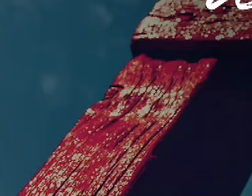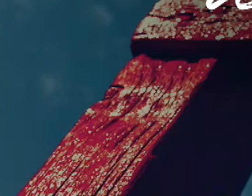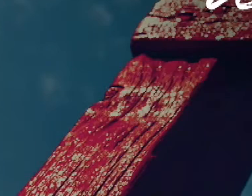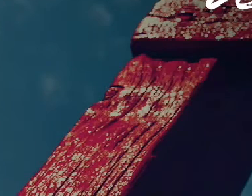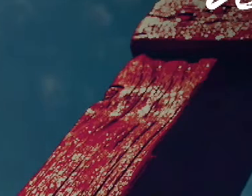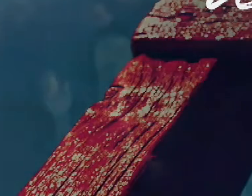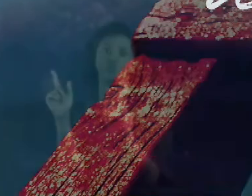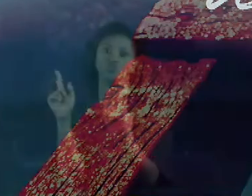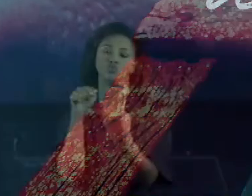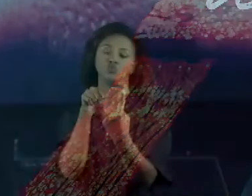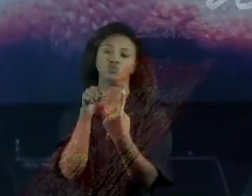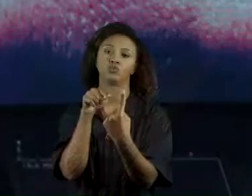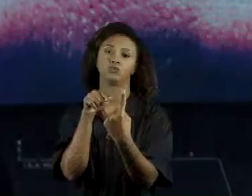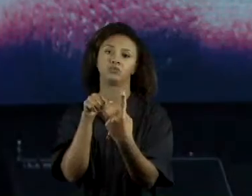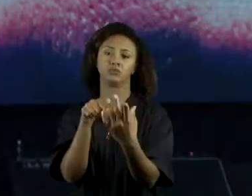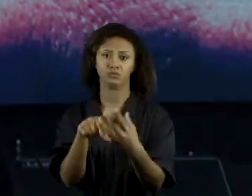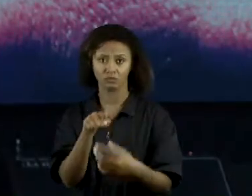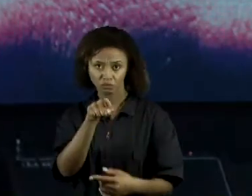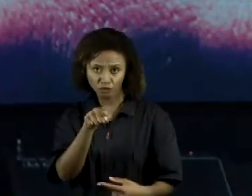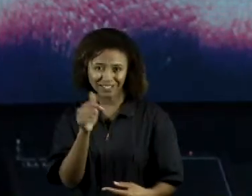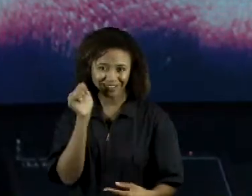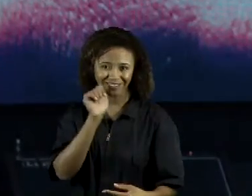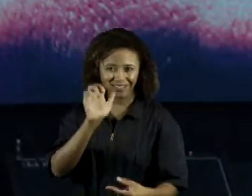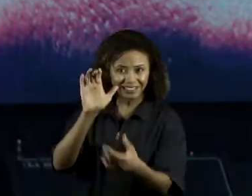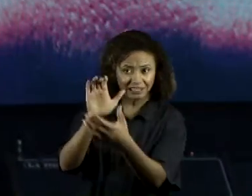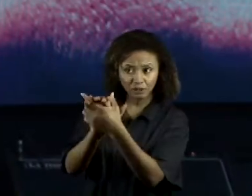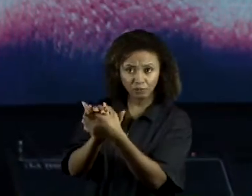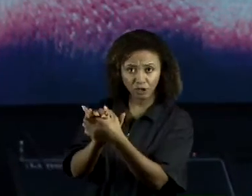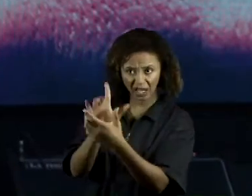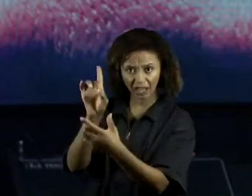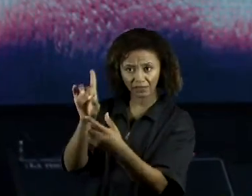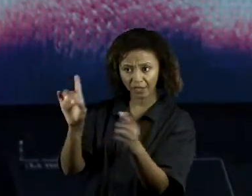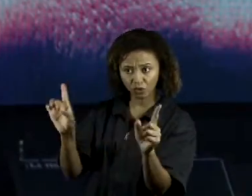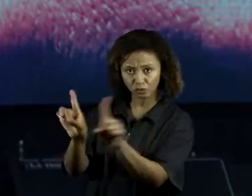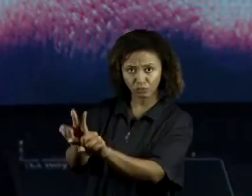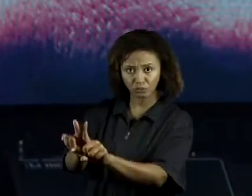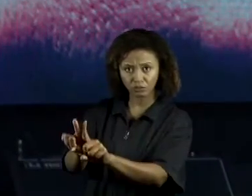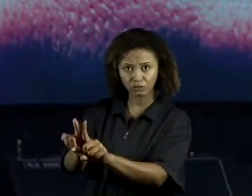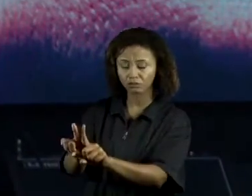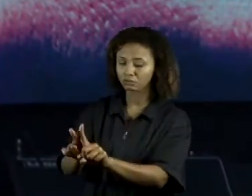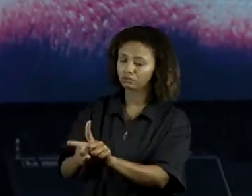Deus te uniu com aquela mulher é para a vida inteira.